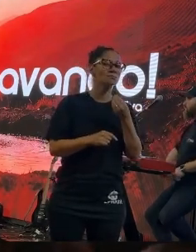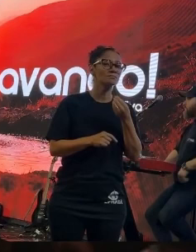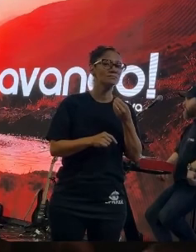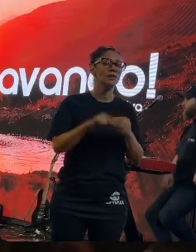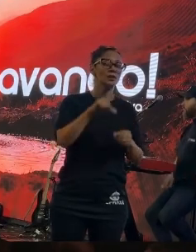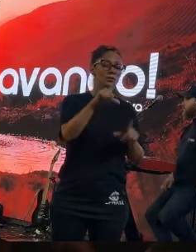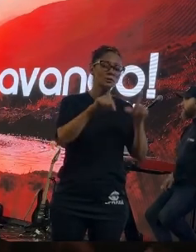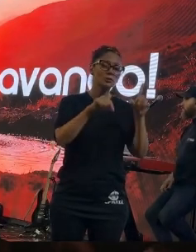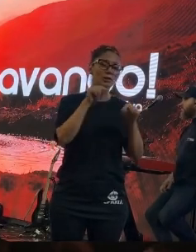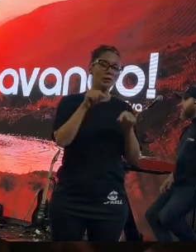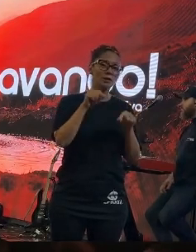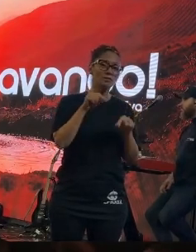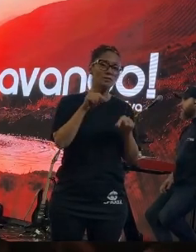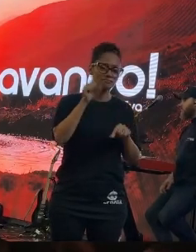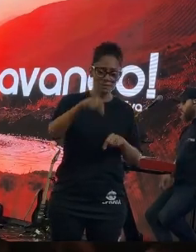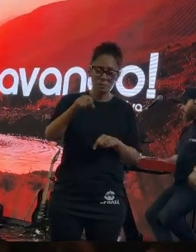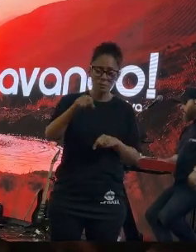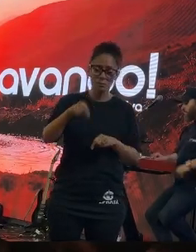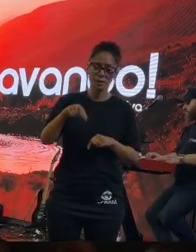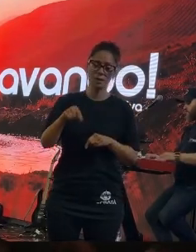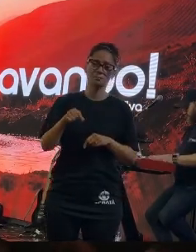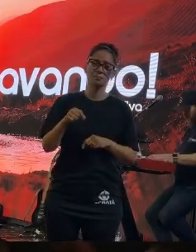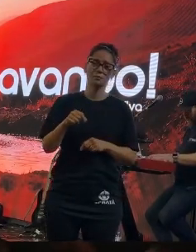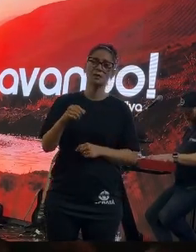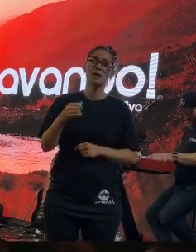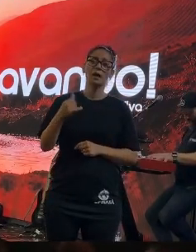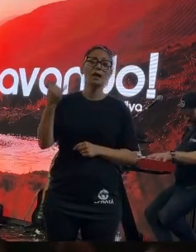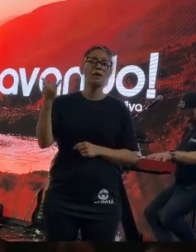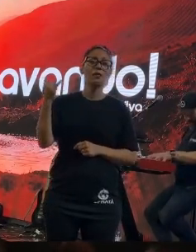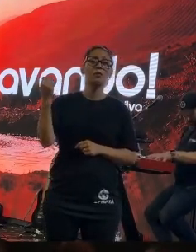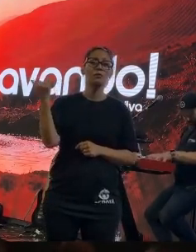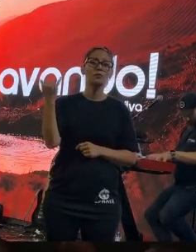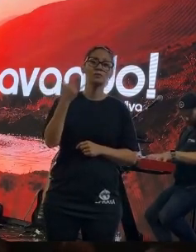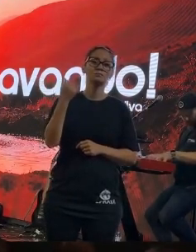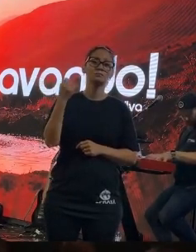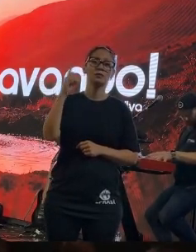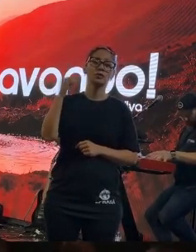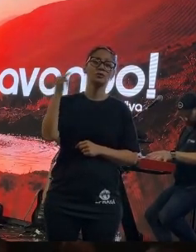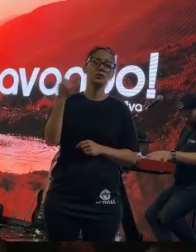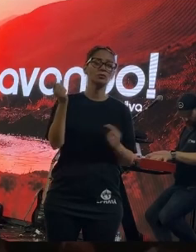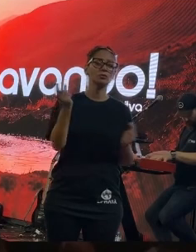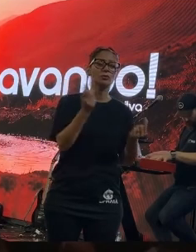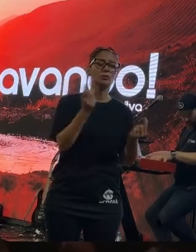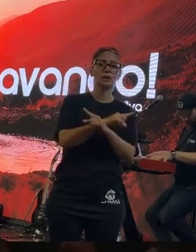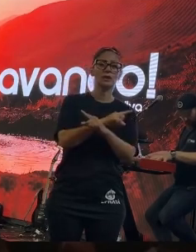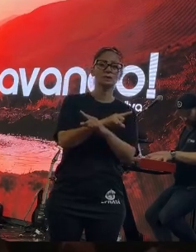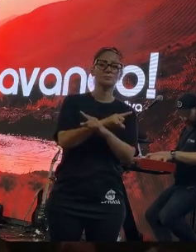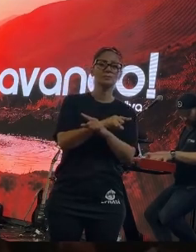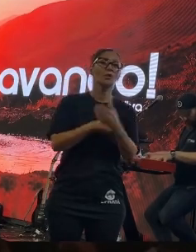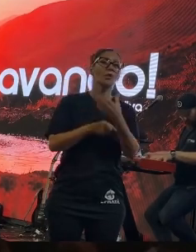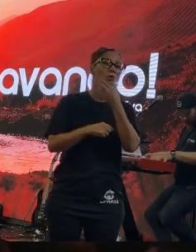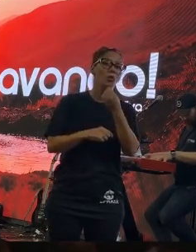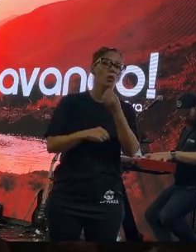semear ao ouvir a voz contrária, ele prosperou.